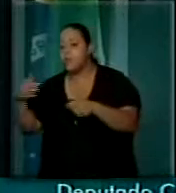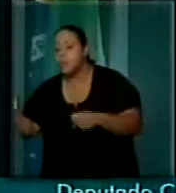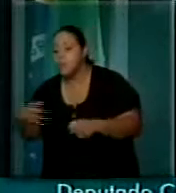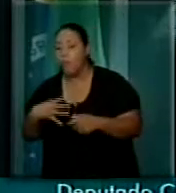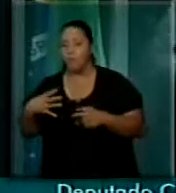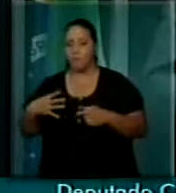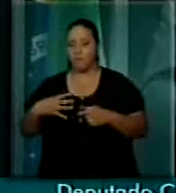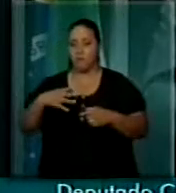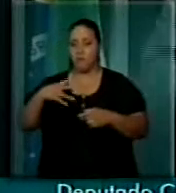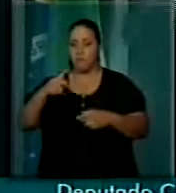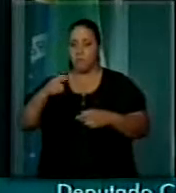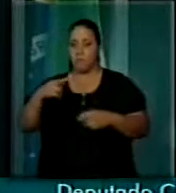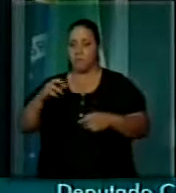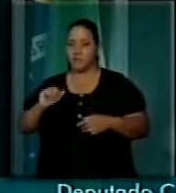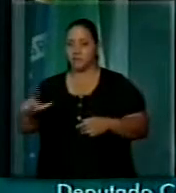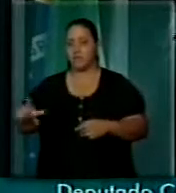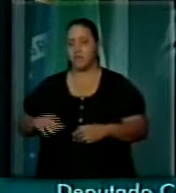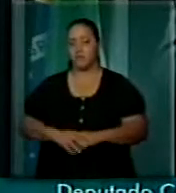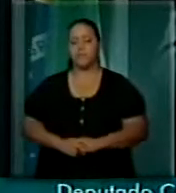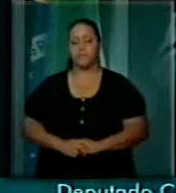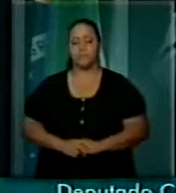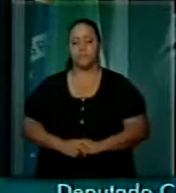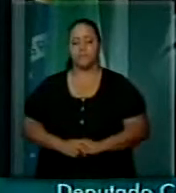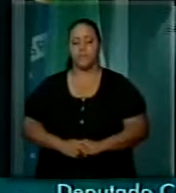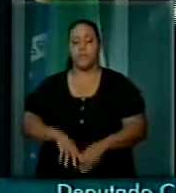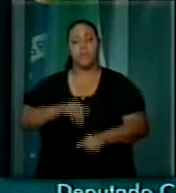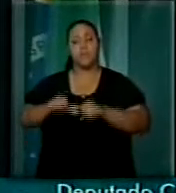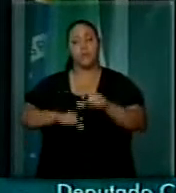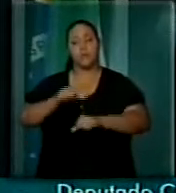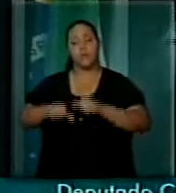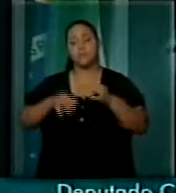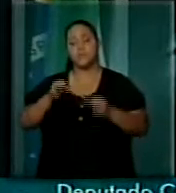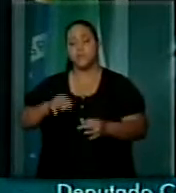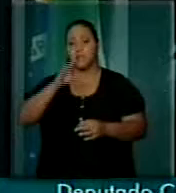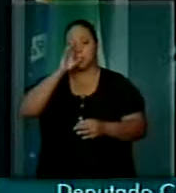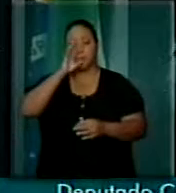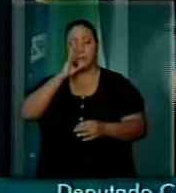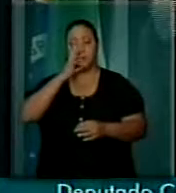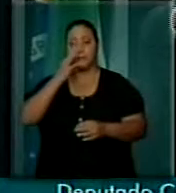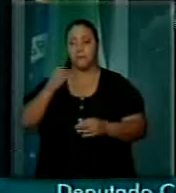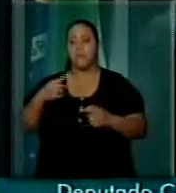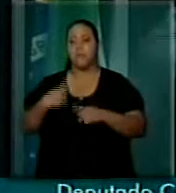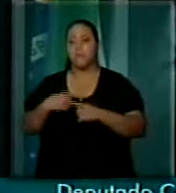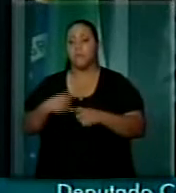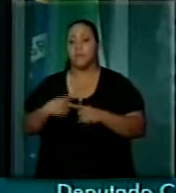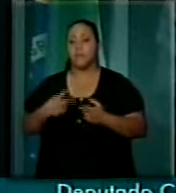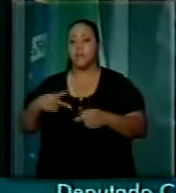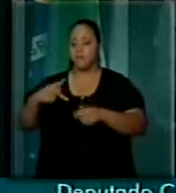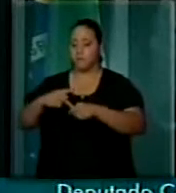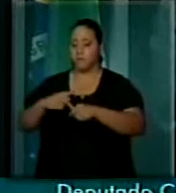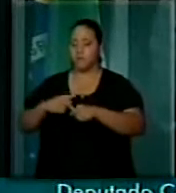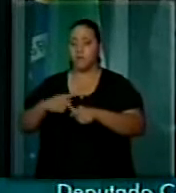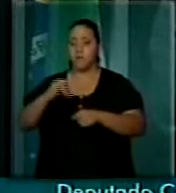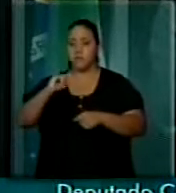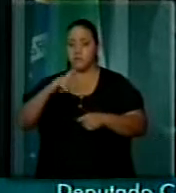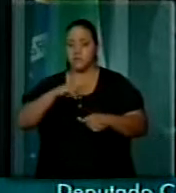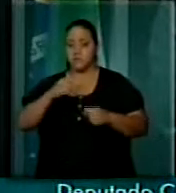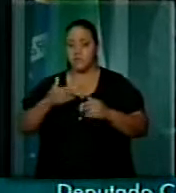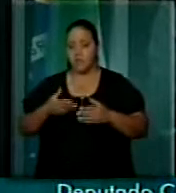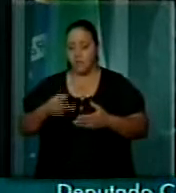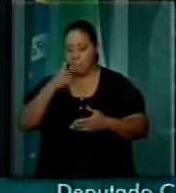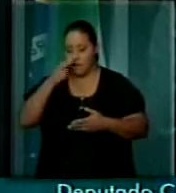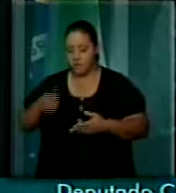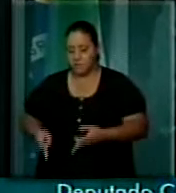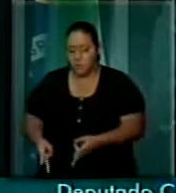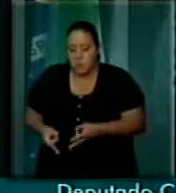petróleo do pré-sal. E mudamos certo, porque o petróleo, ao ser extraído do fundo da